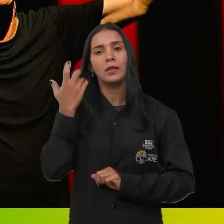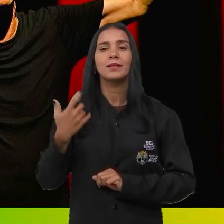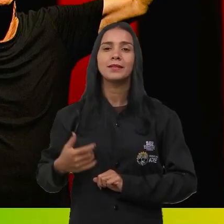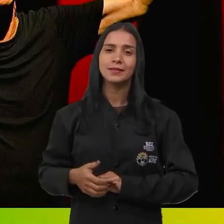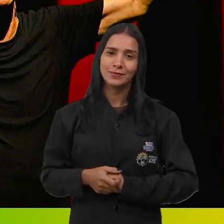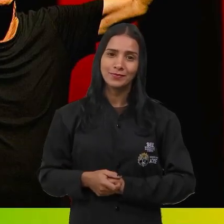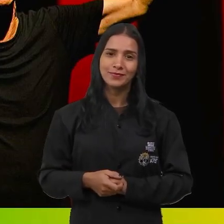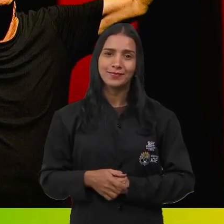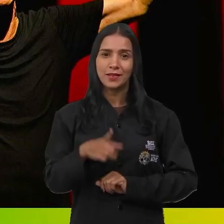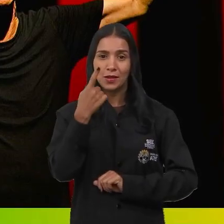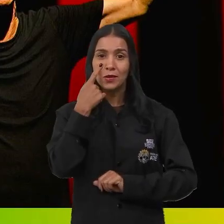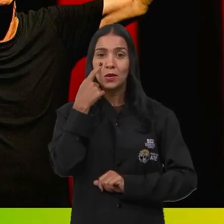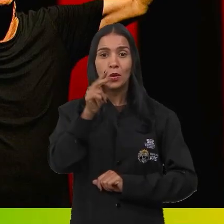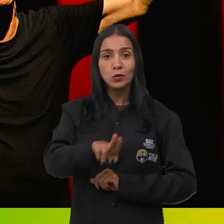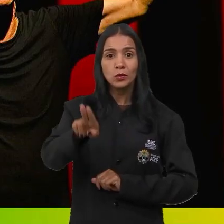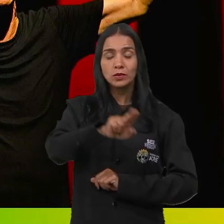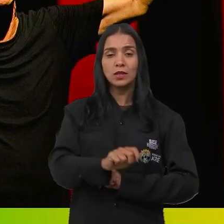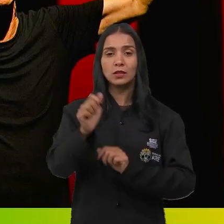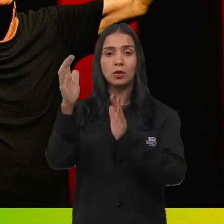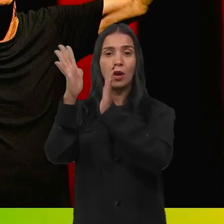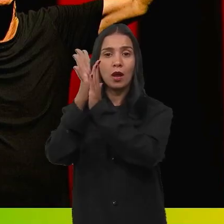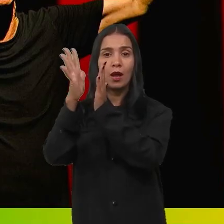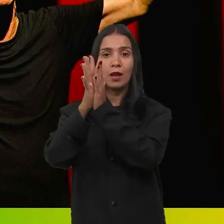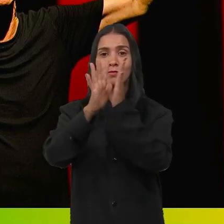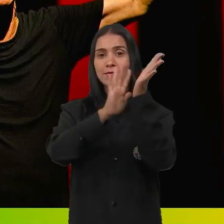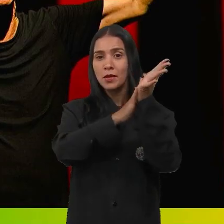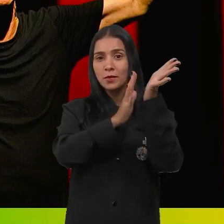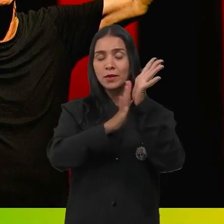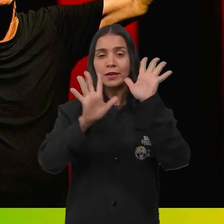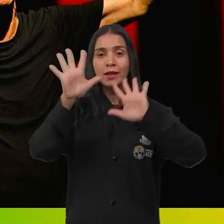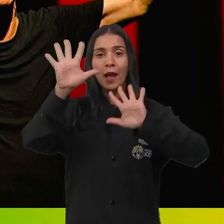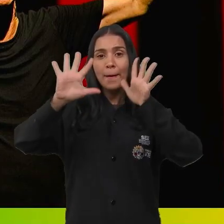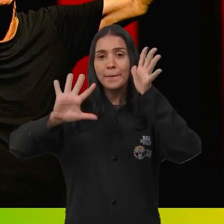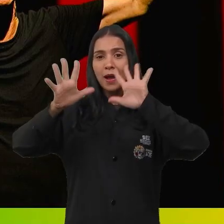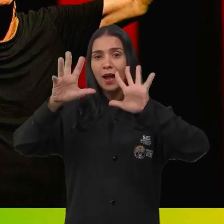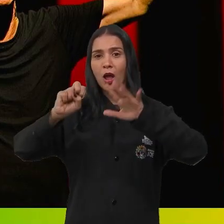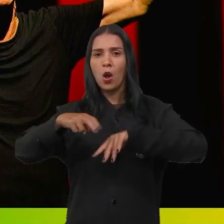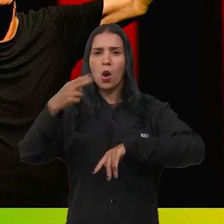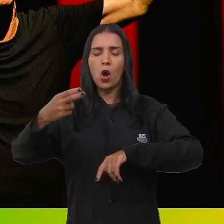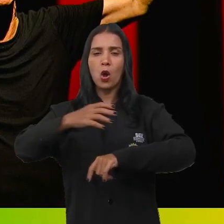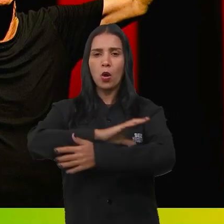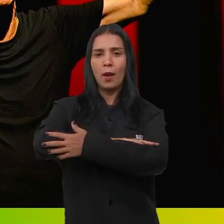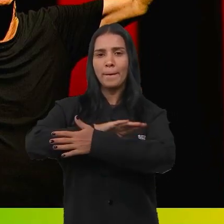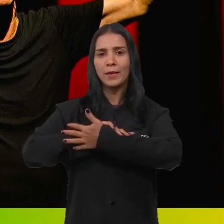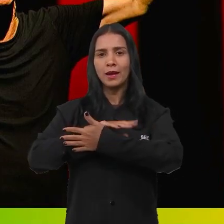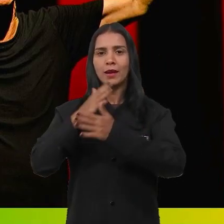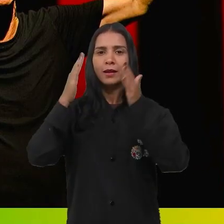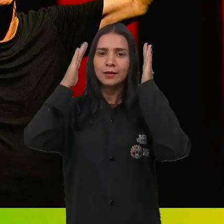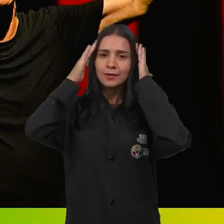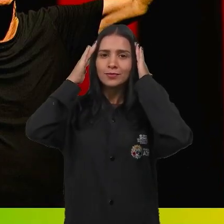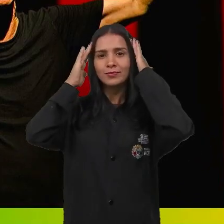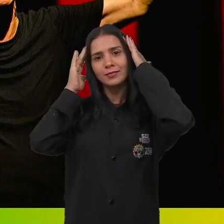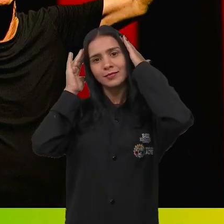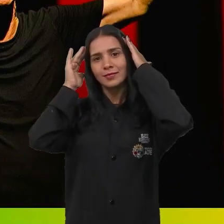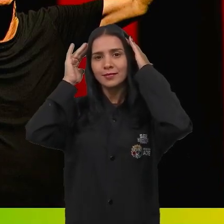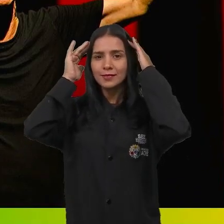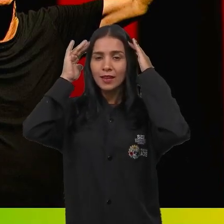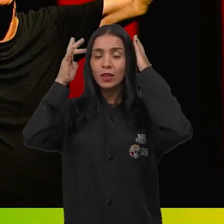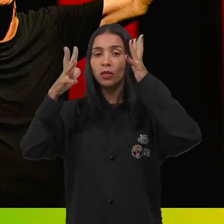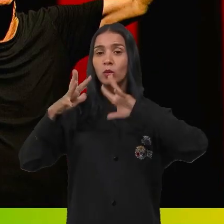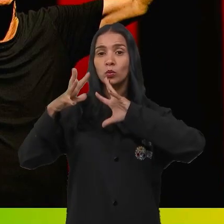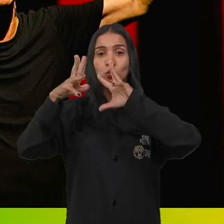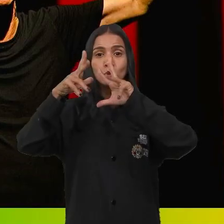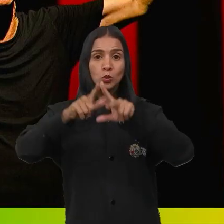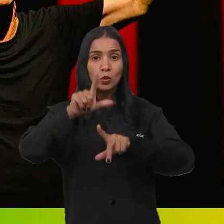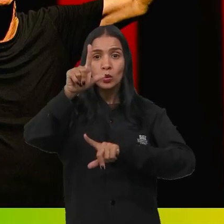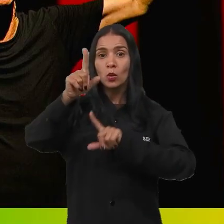as mãos, né, gestos com as mãos, com os braços, a cabeça. No teatro, esses